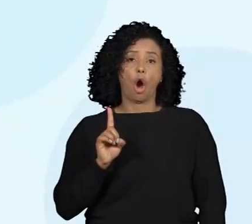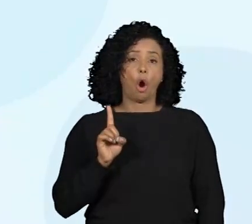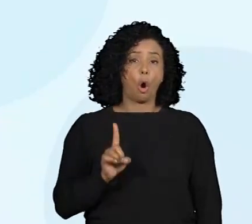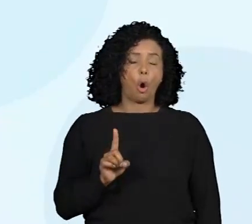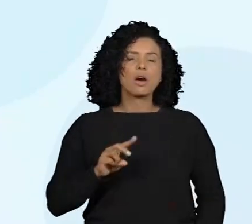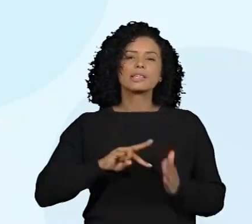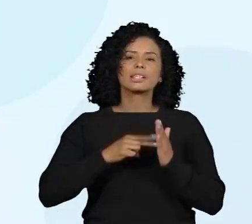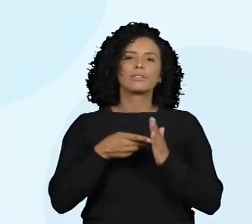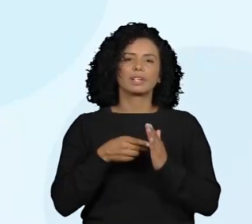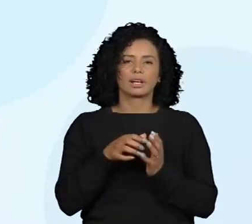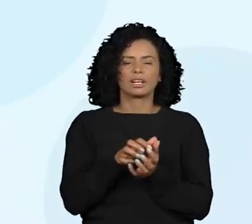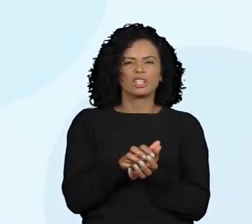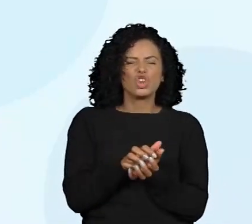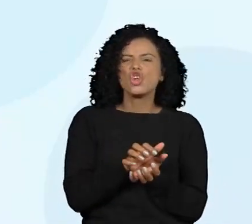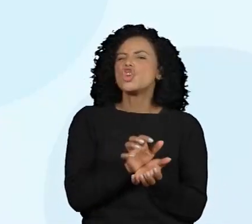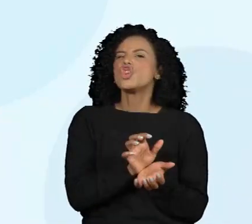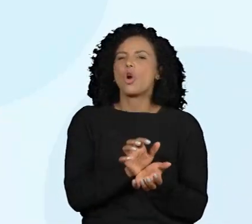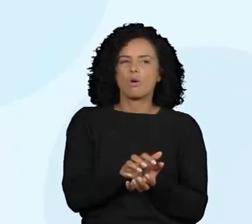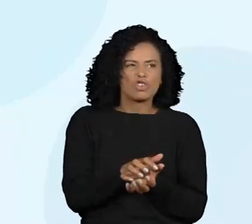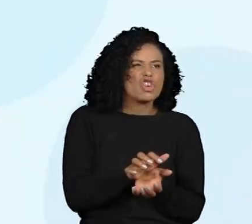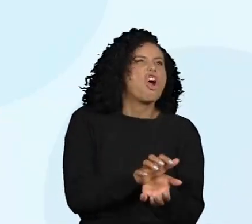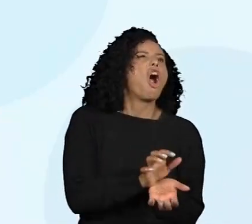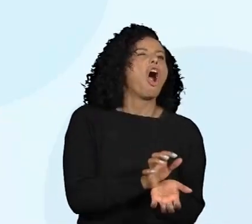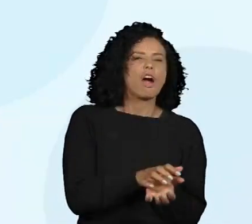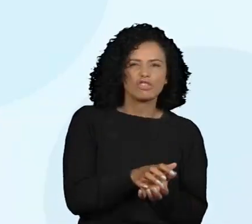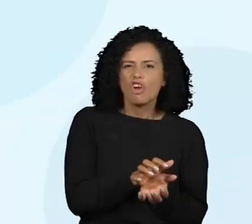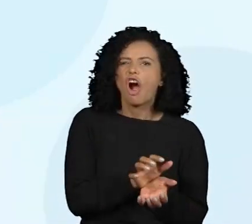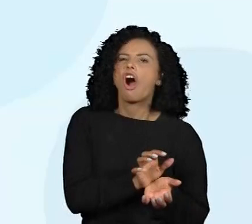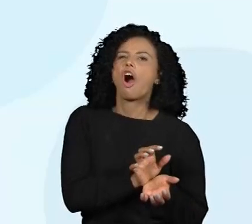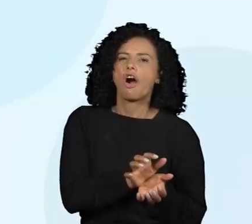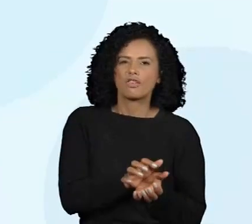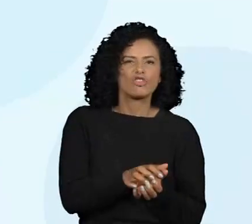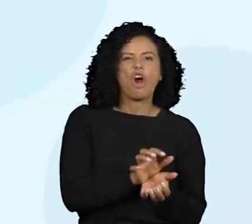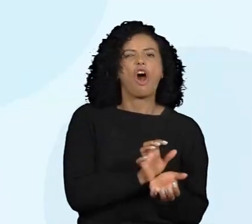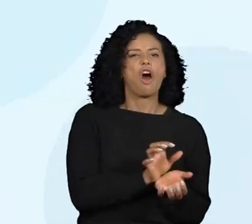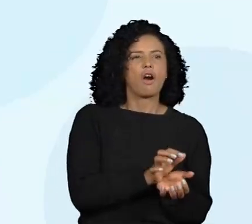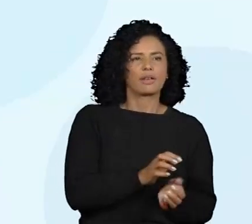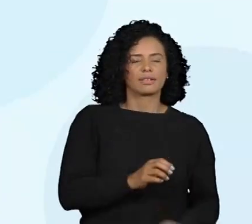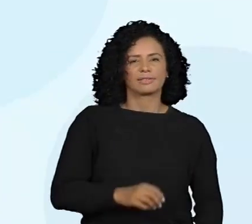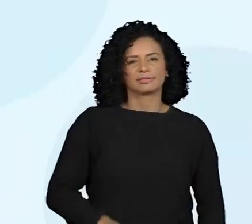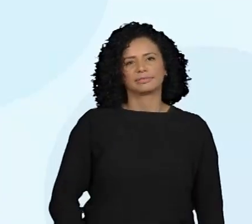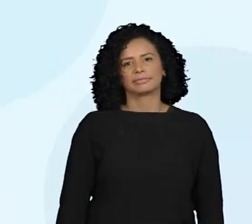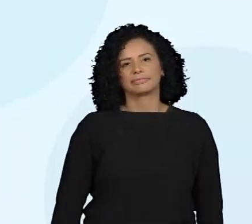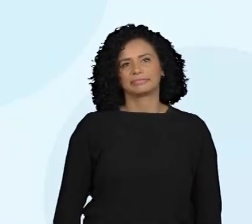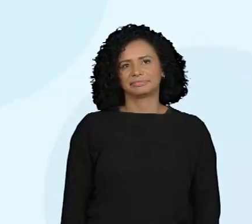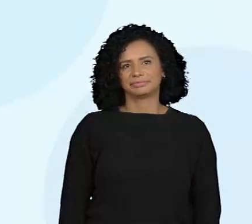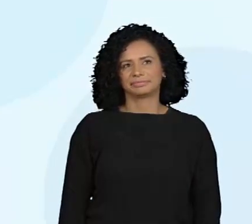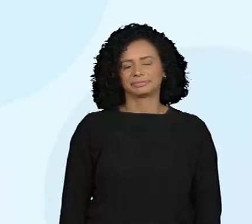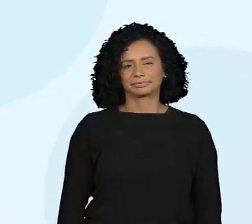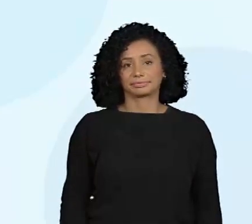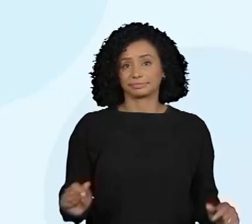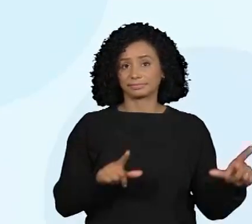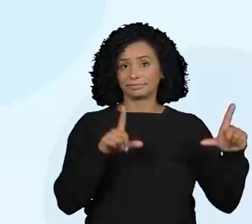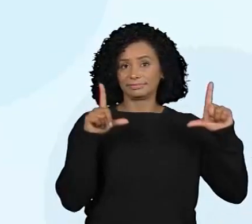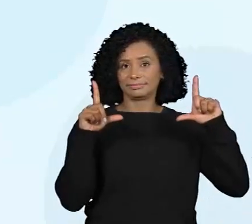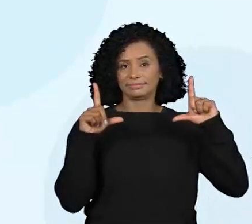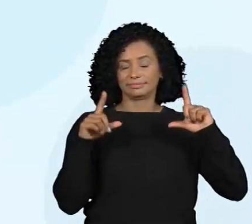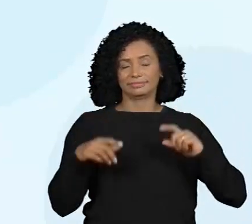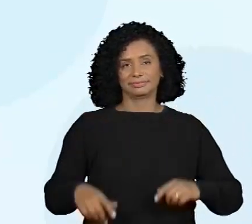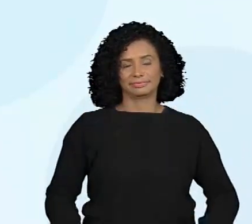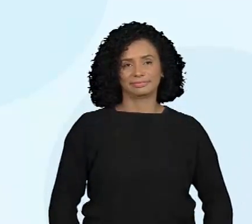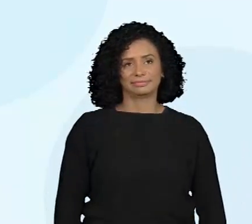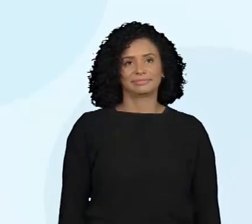é só que aí deixa eu voltar aqui um pouquinho slide se eu voltar e vai pagar aqui professora não né nem lembro